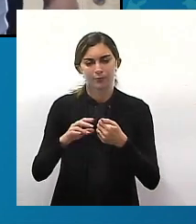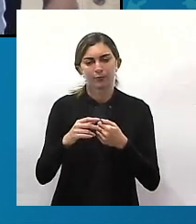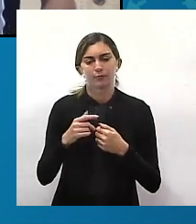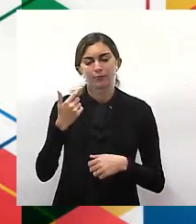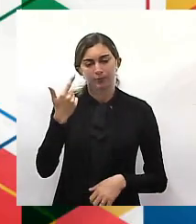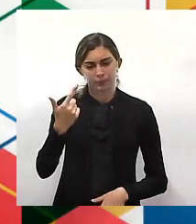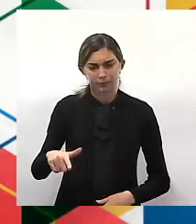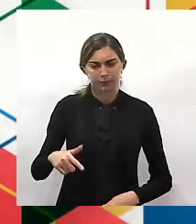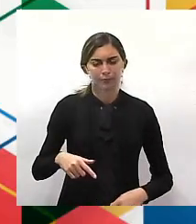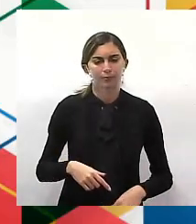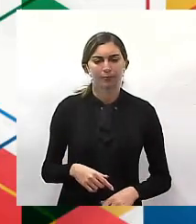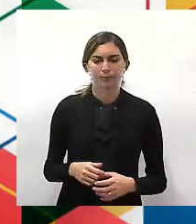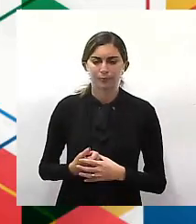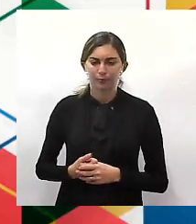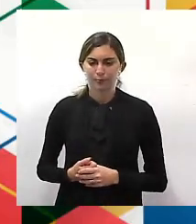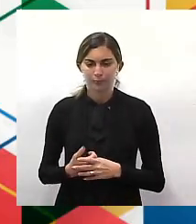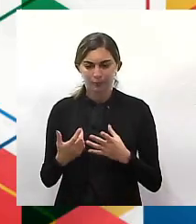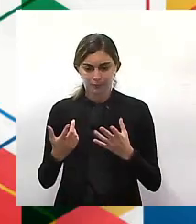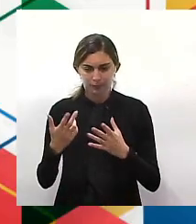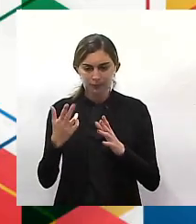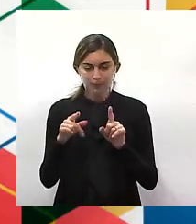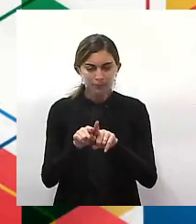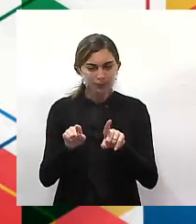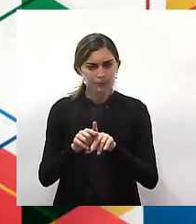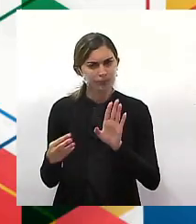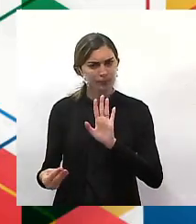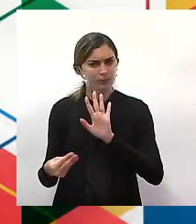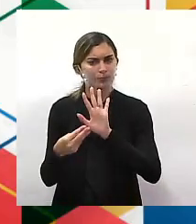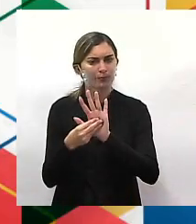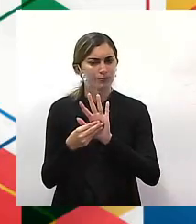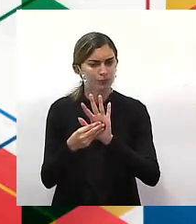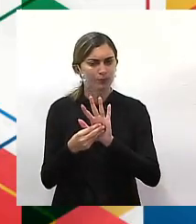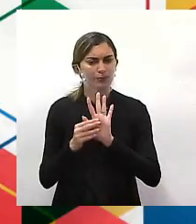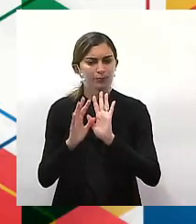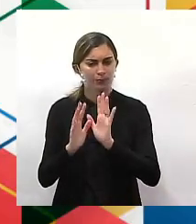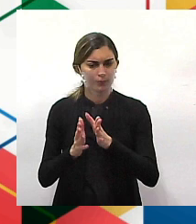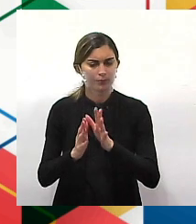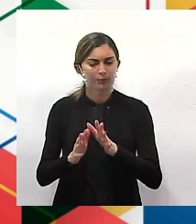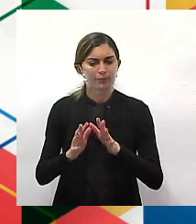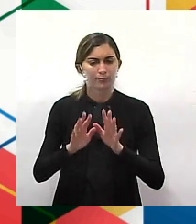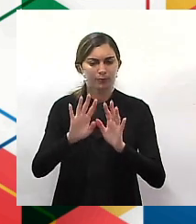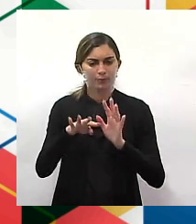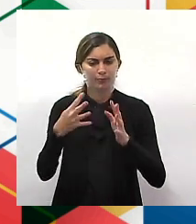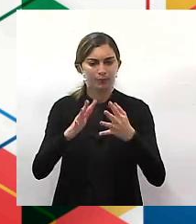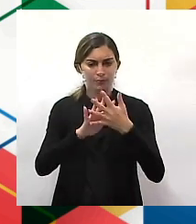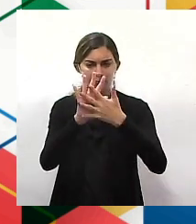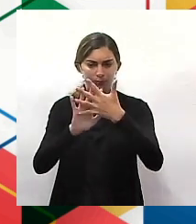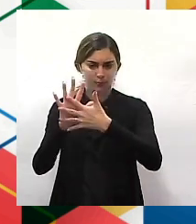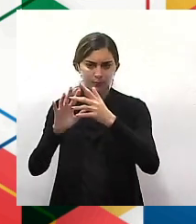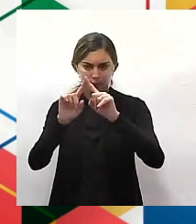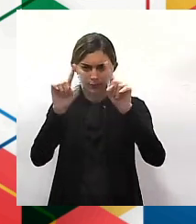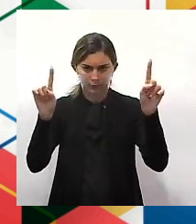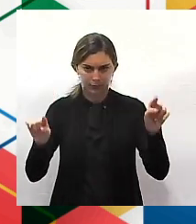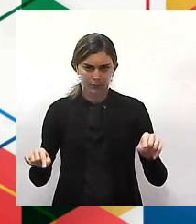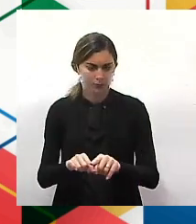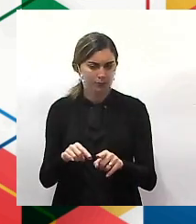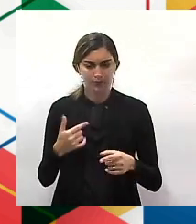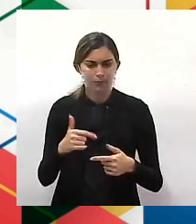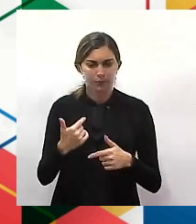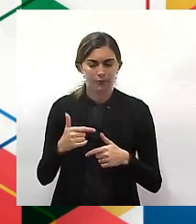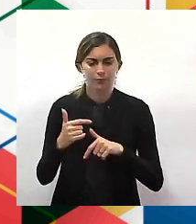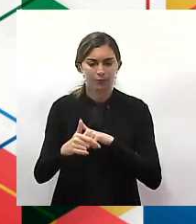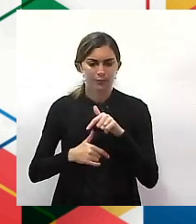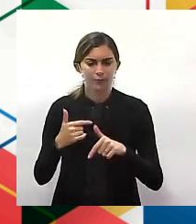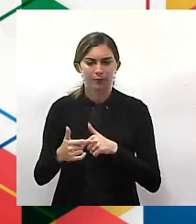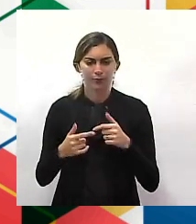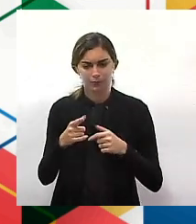uma questãozinha aqui agora. Também já coloquei na malha quadriculada, né, para a gente não ter muito trabalho.